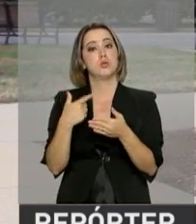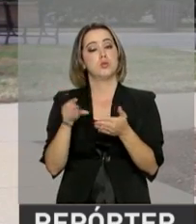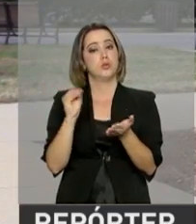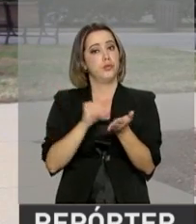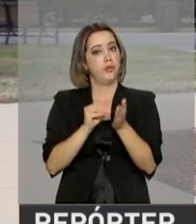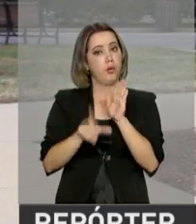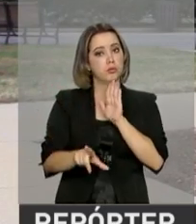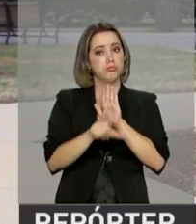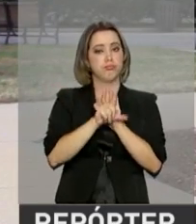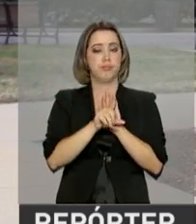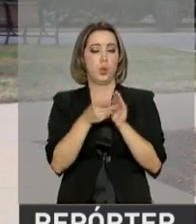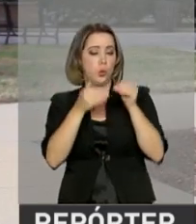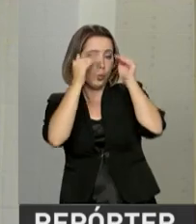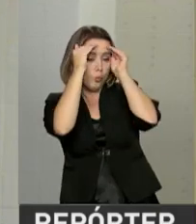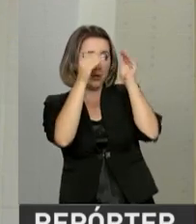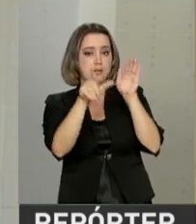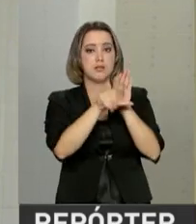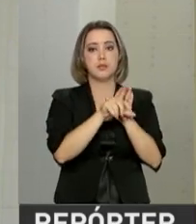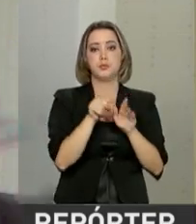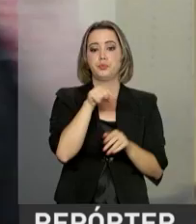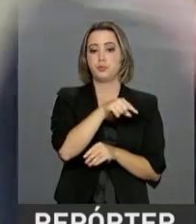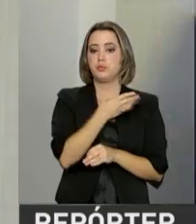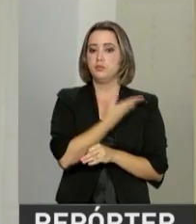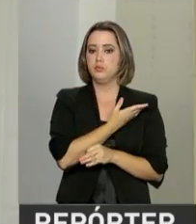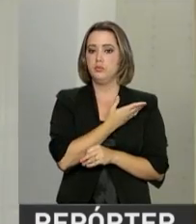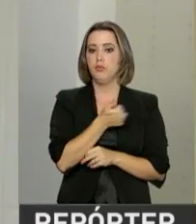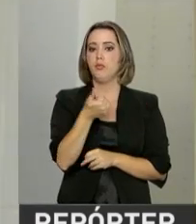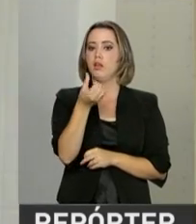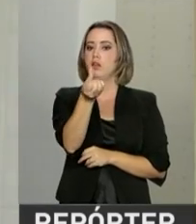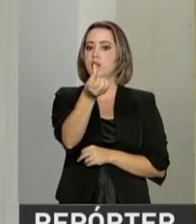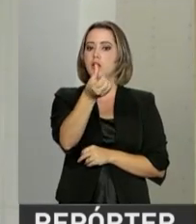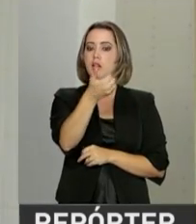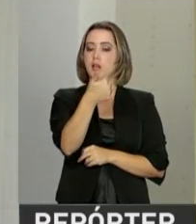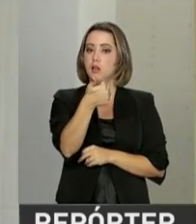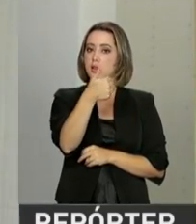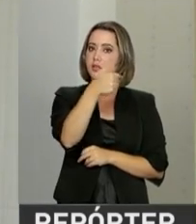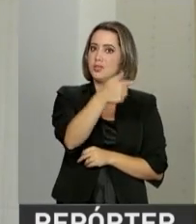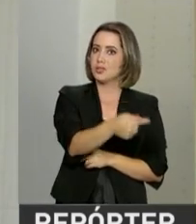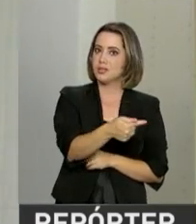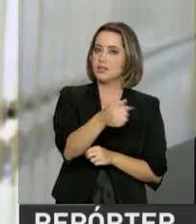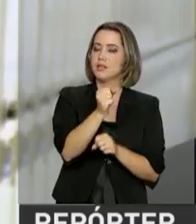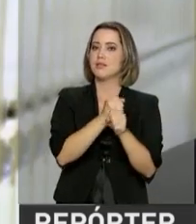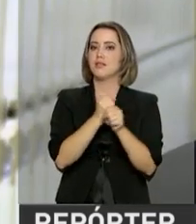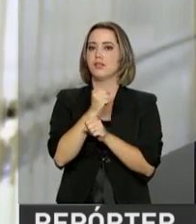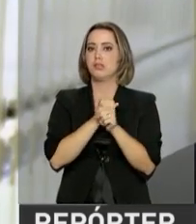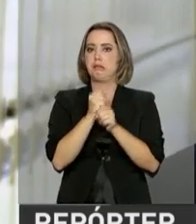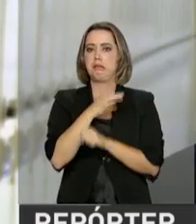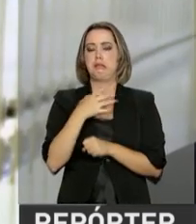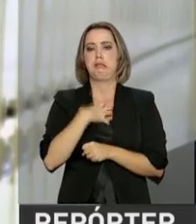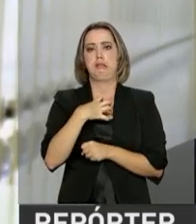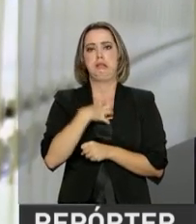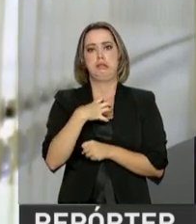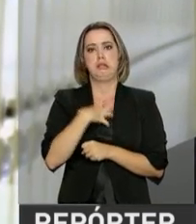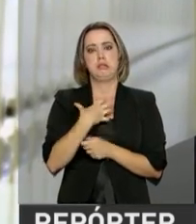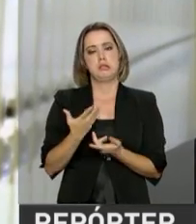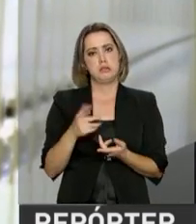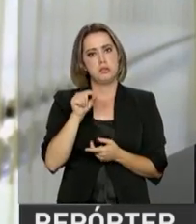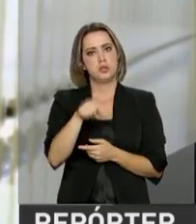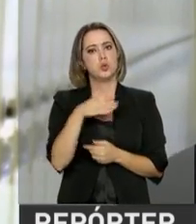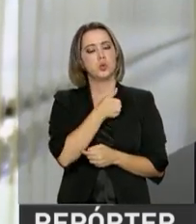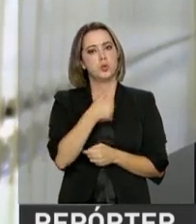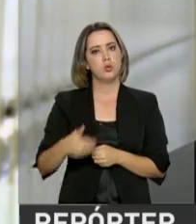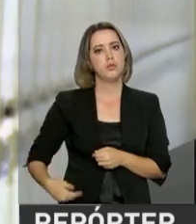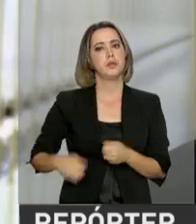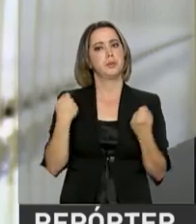estão aqui em situação legal. Lígia está aqui há 17 anos e sente que o atual governo deveria se informar melhor sobre